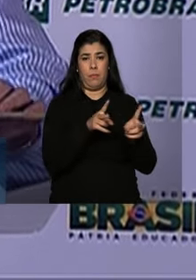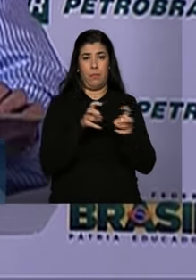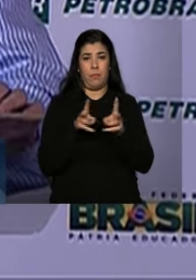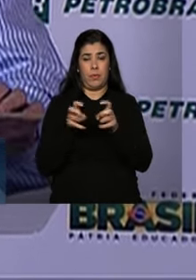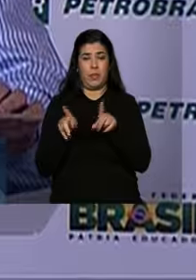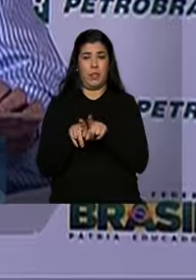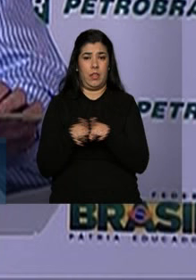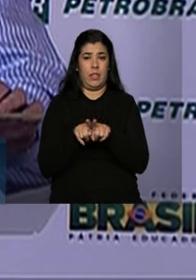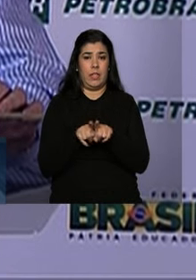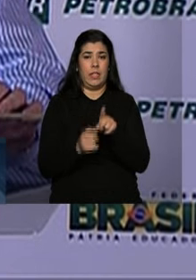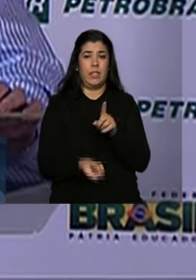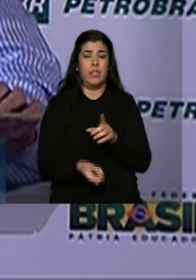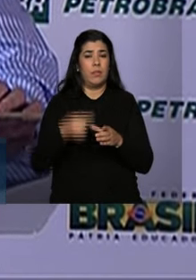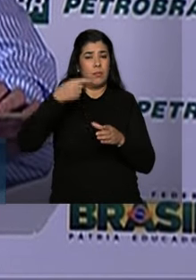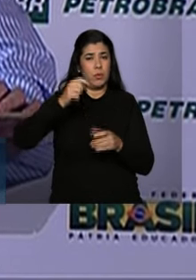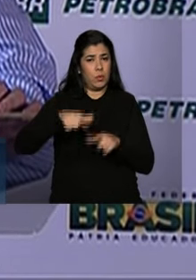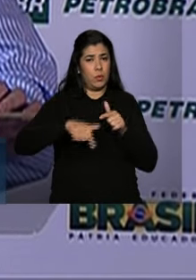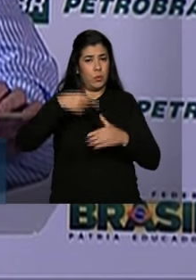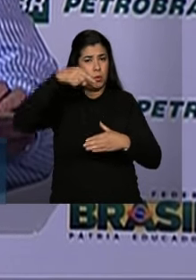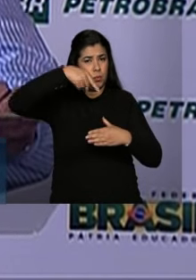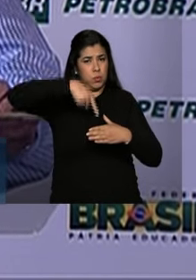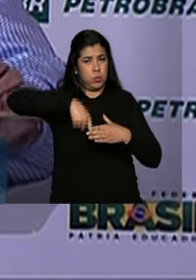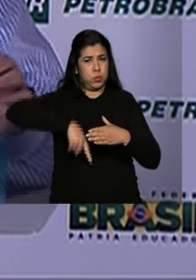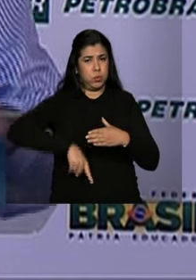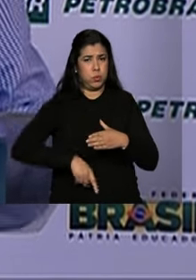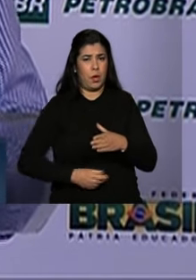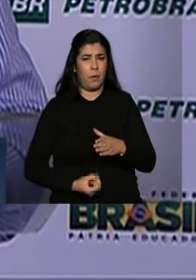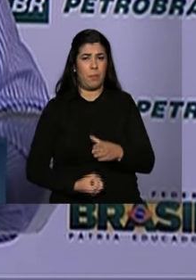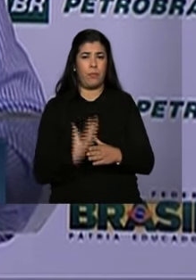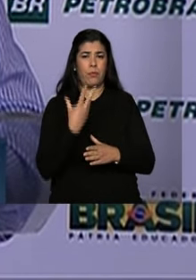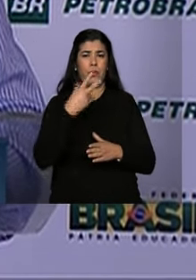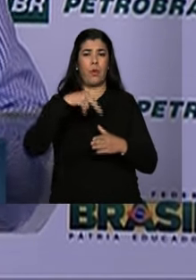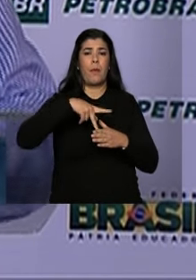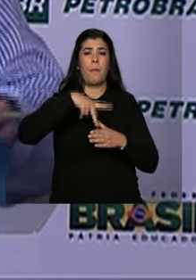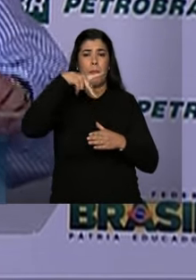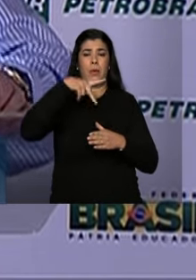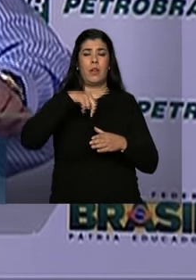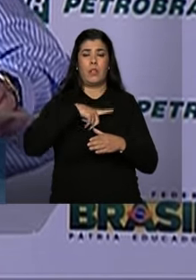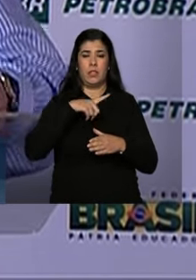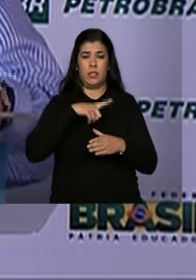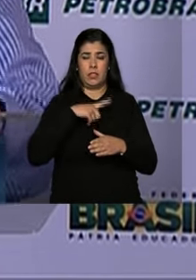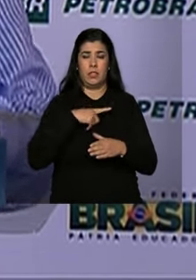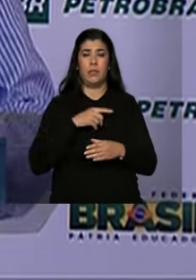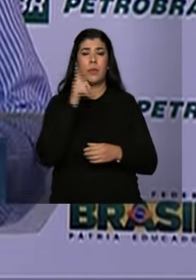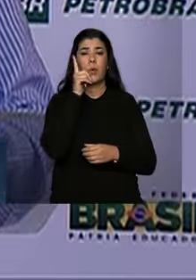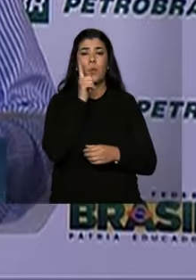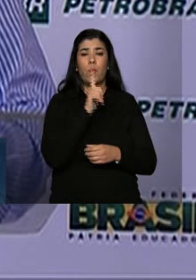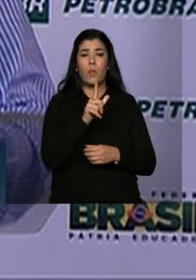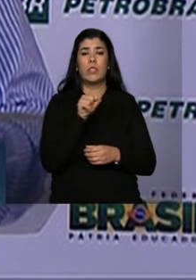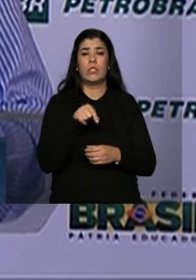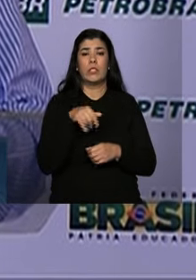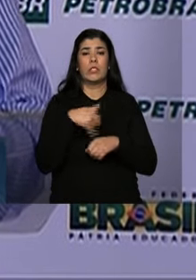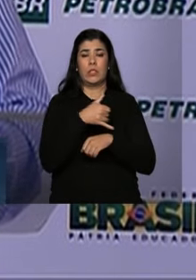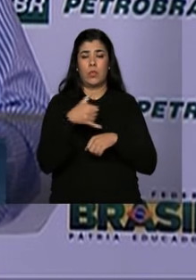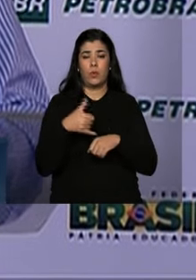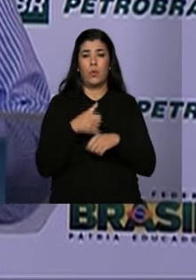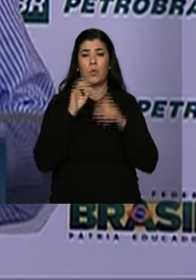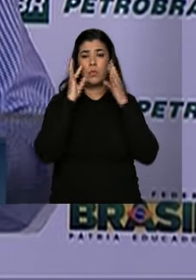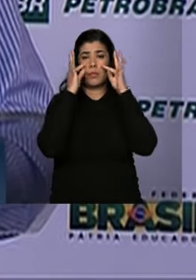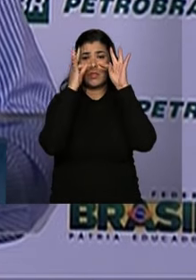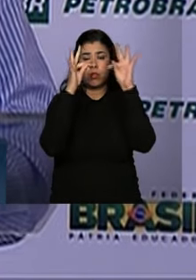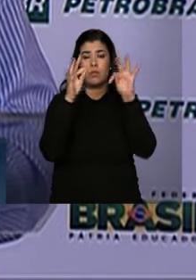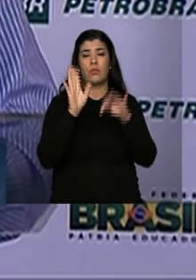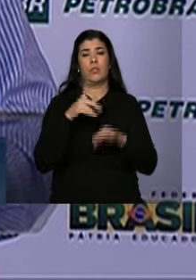e produção que a Petrobras vem obtendo, especialmente por conta dessa excelência em tecnologia que